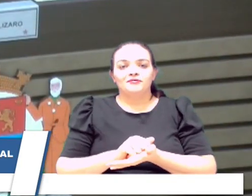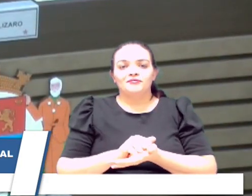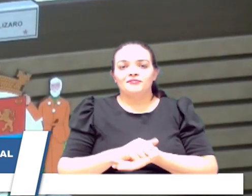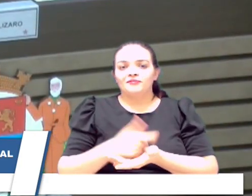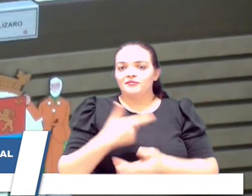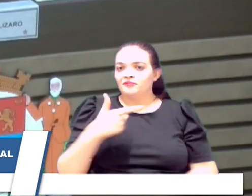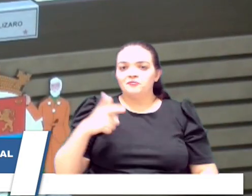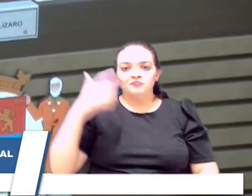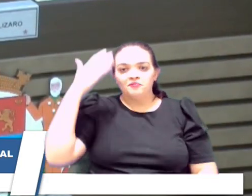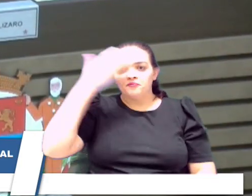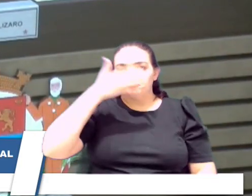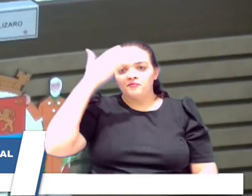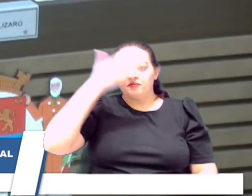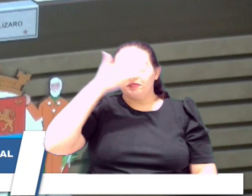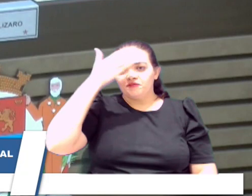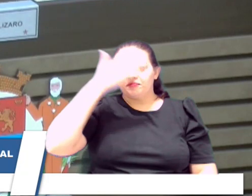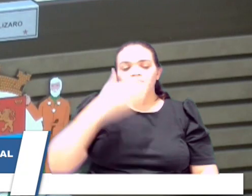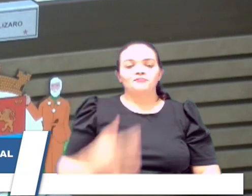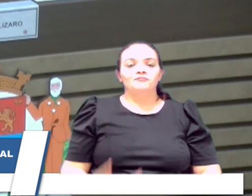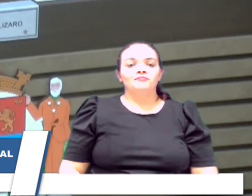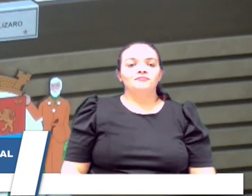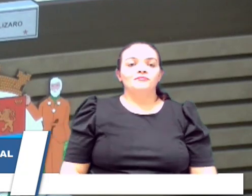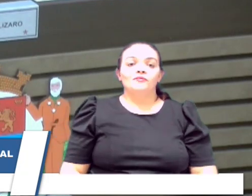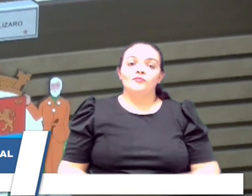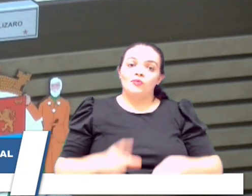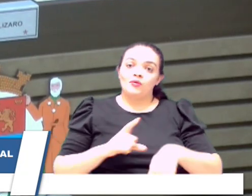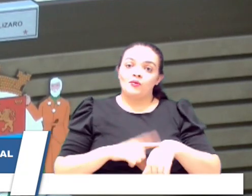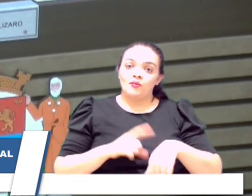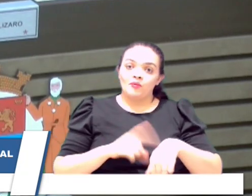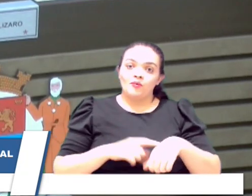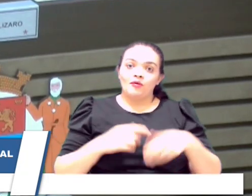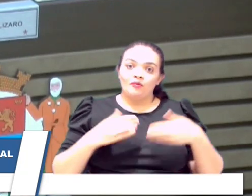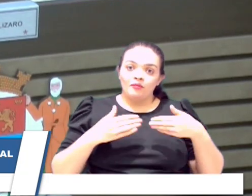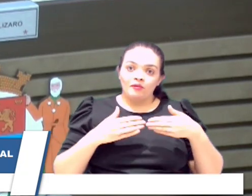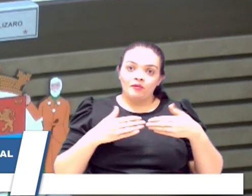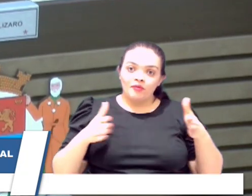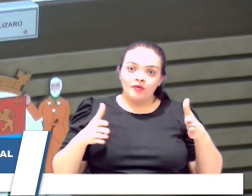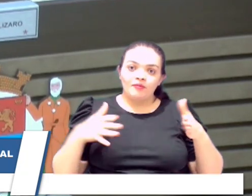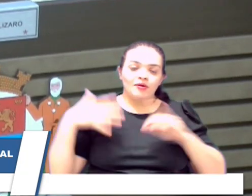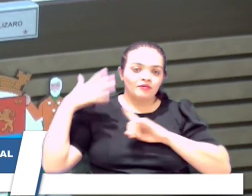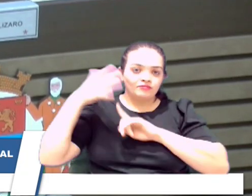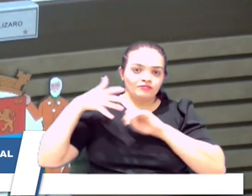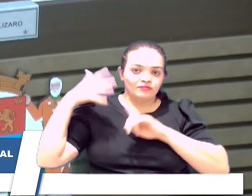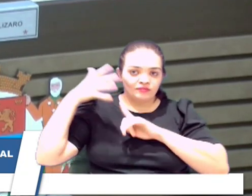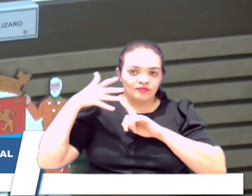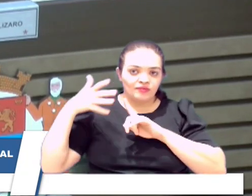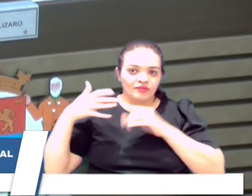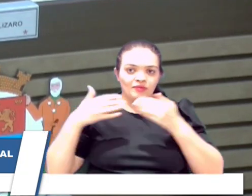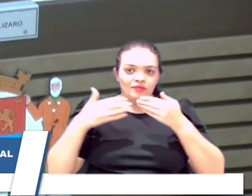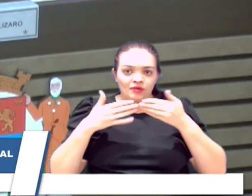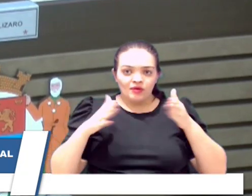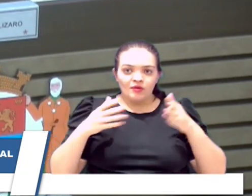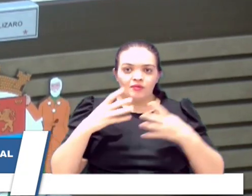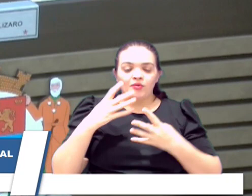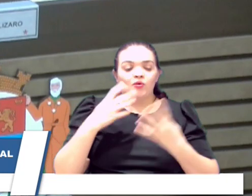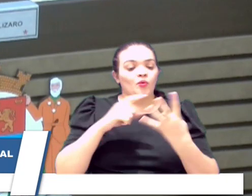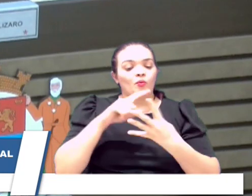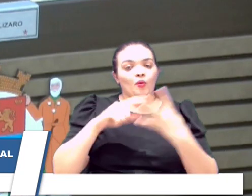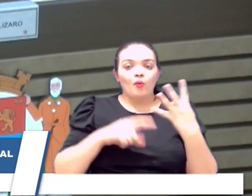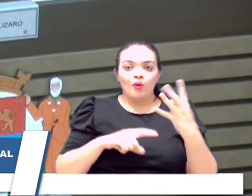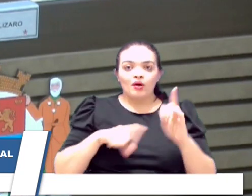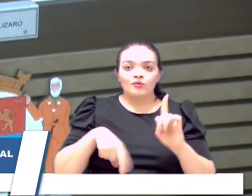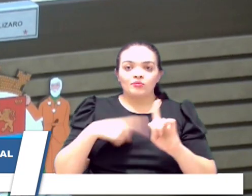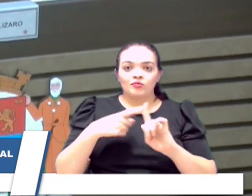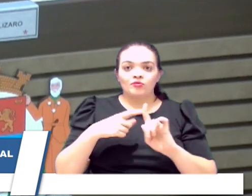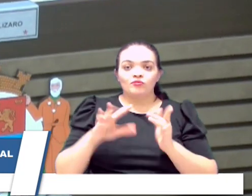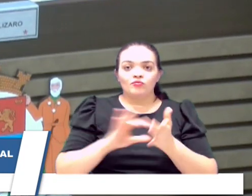aqui. A hora que for começar a fazer as falas, a gente abre 4 novas inscrições e